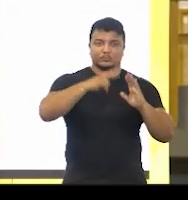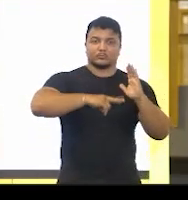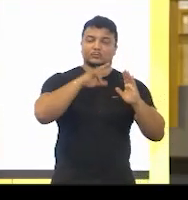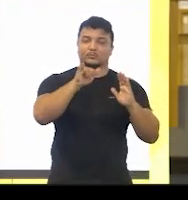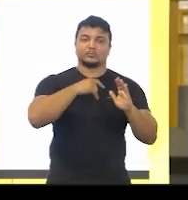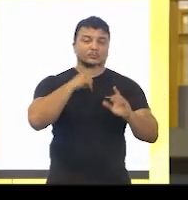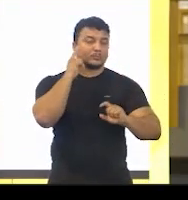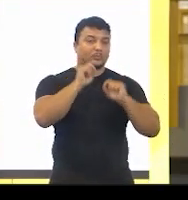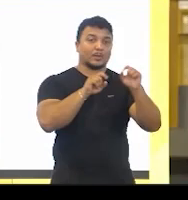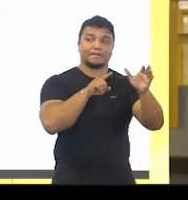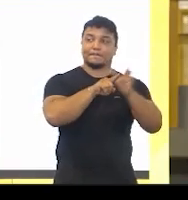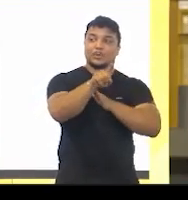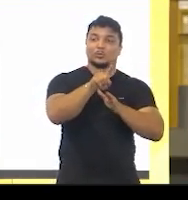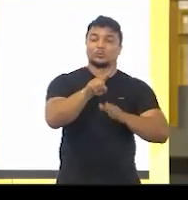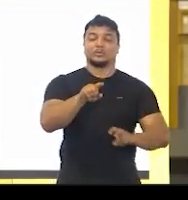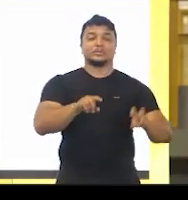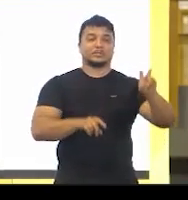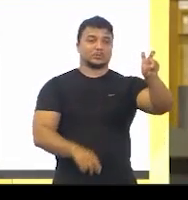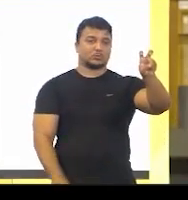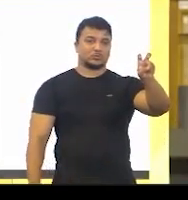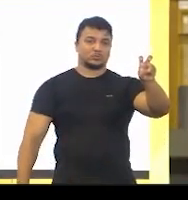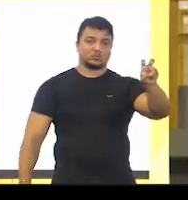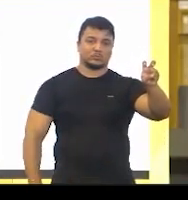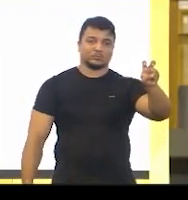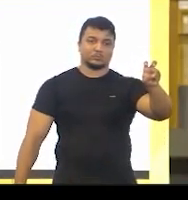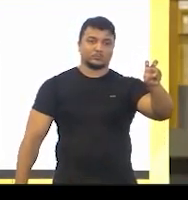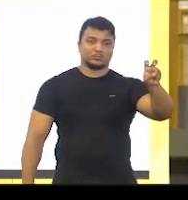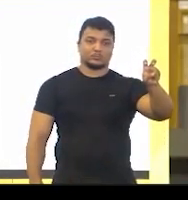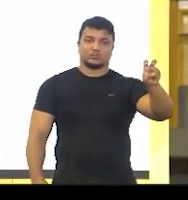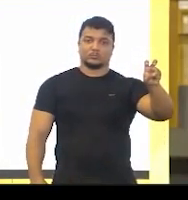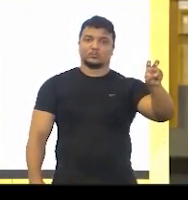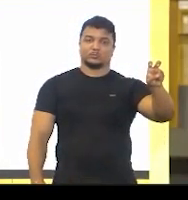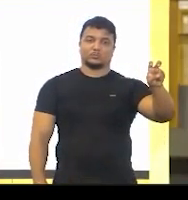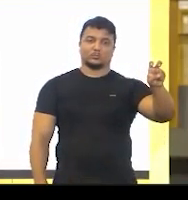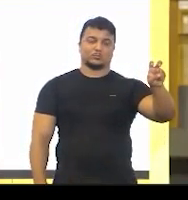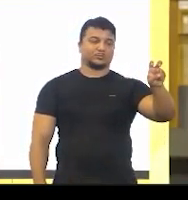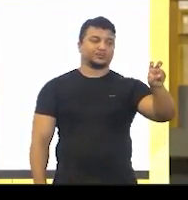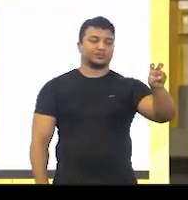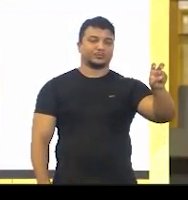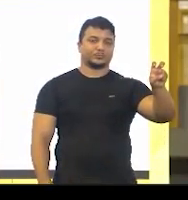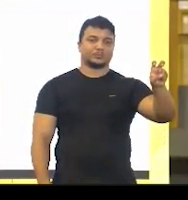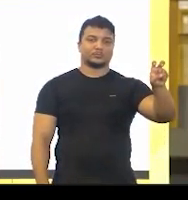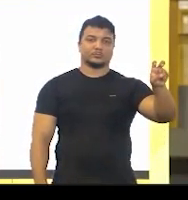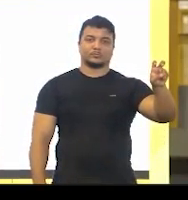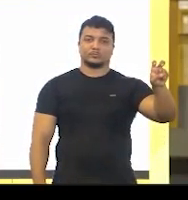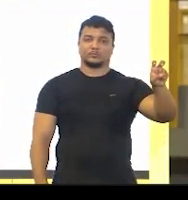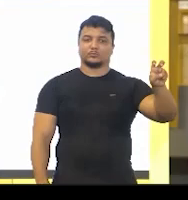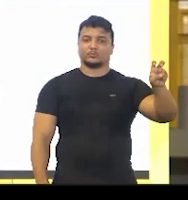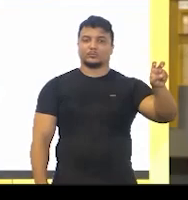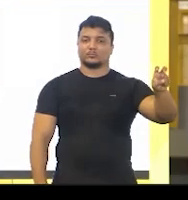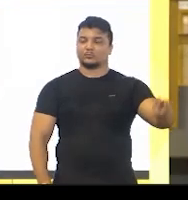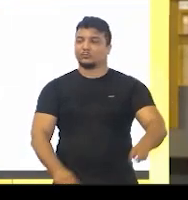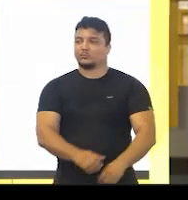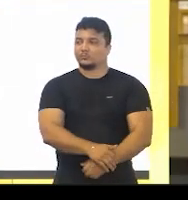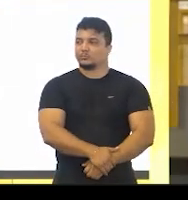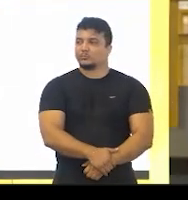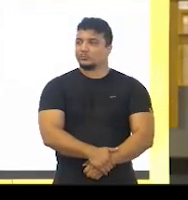primeiro por onde? Essa é a questão 5. Essa é a questão 5, tá?